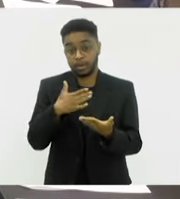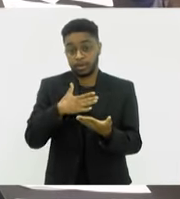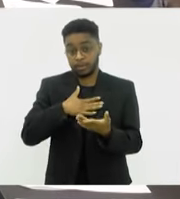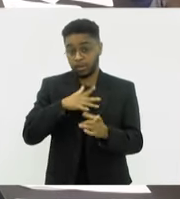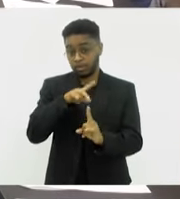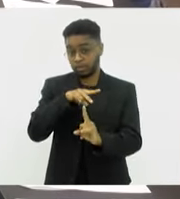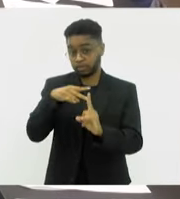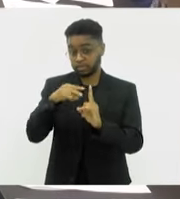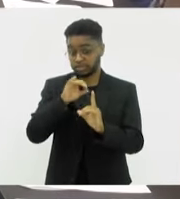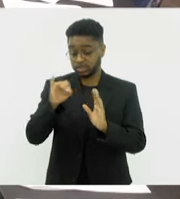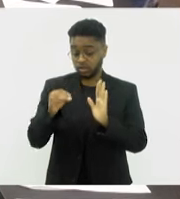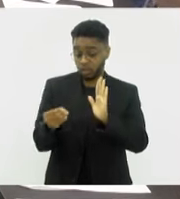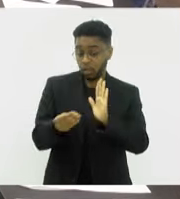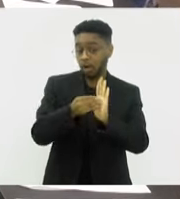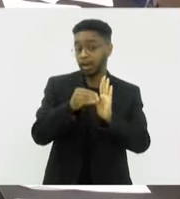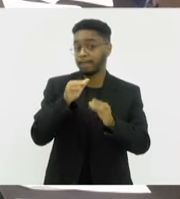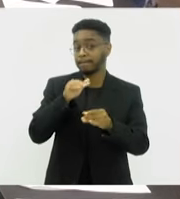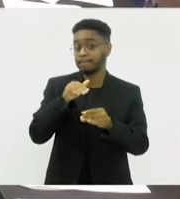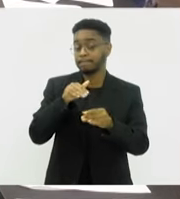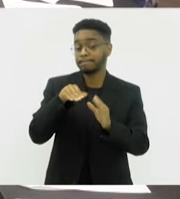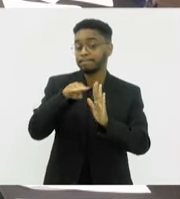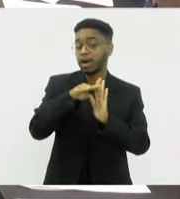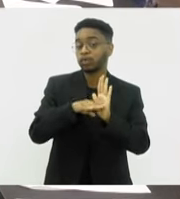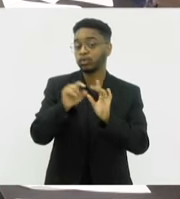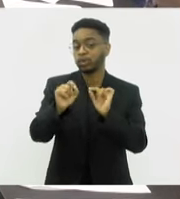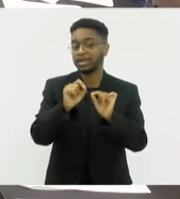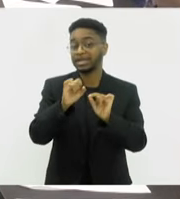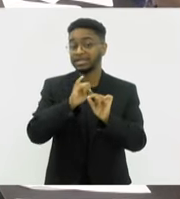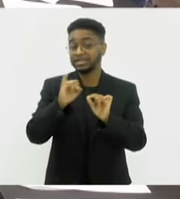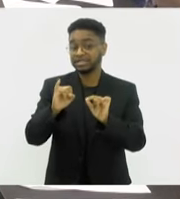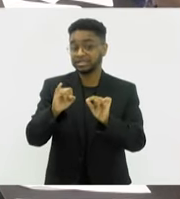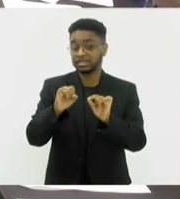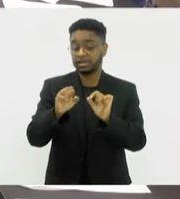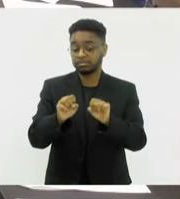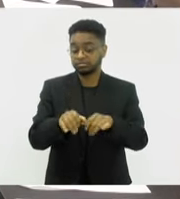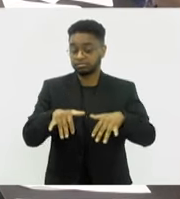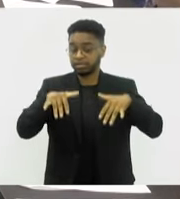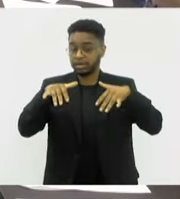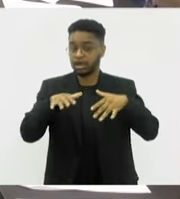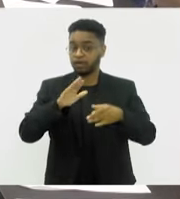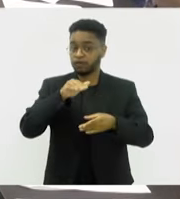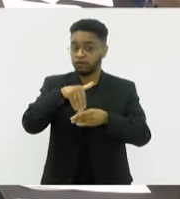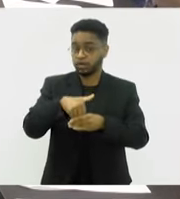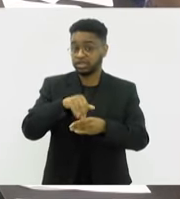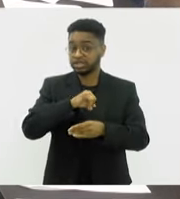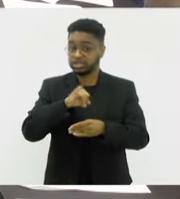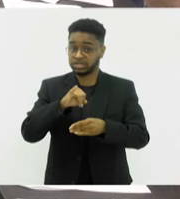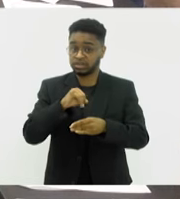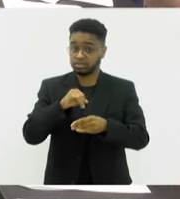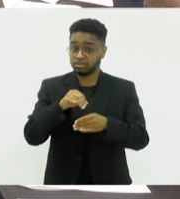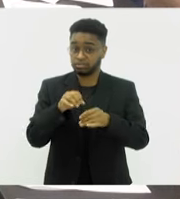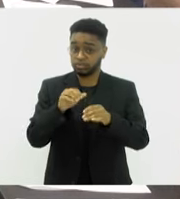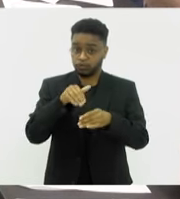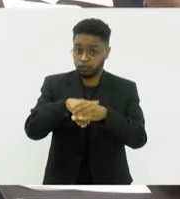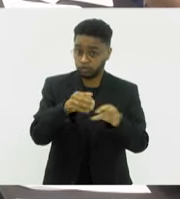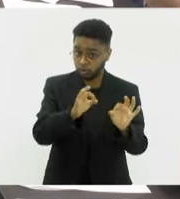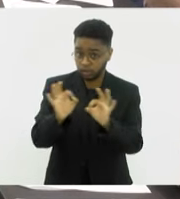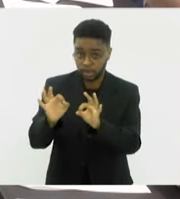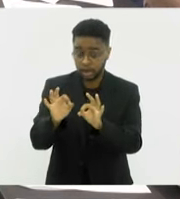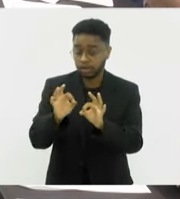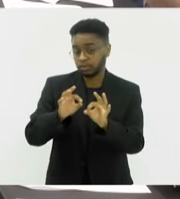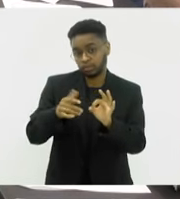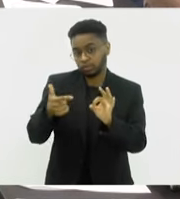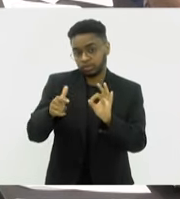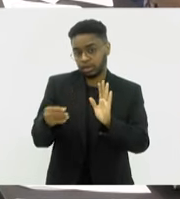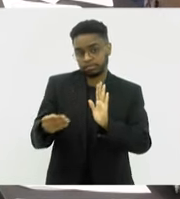vai à pauta, é se ele é apreciado pelo plenário. Fora disso, não foi à pauta. Houve desejo que fosse à